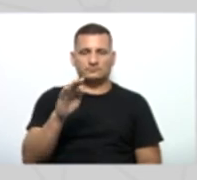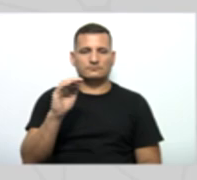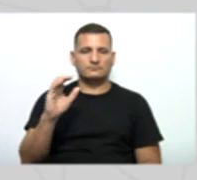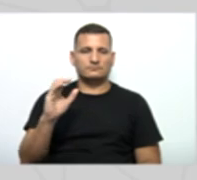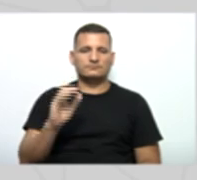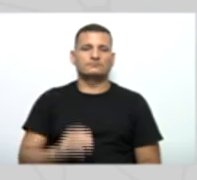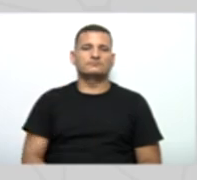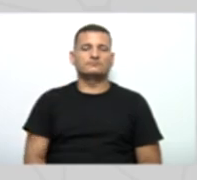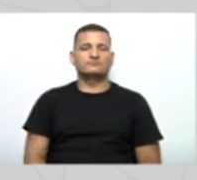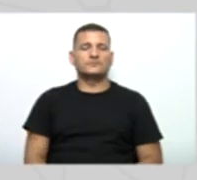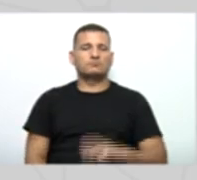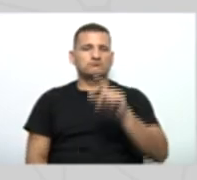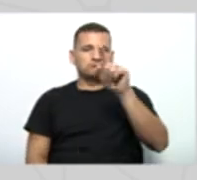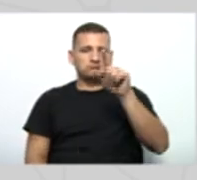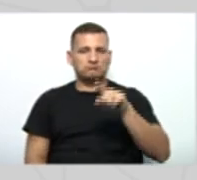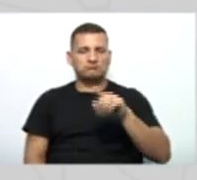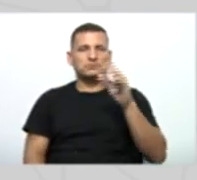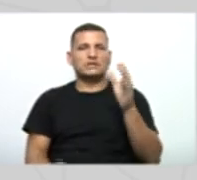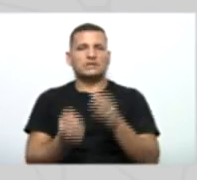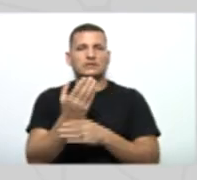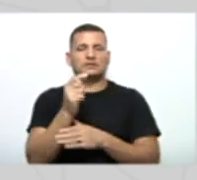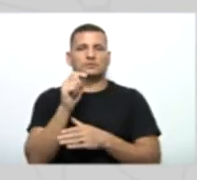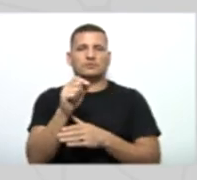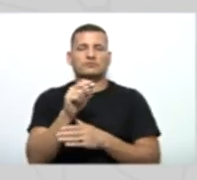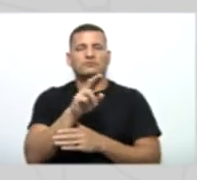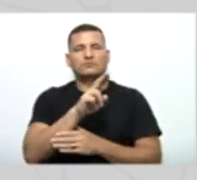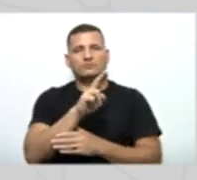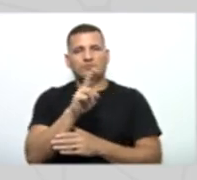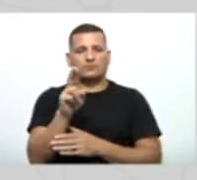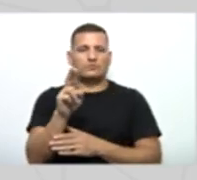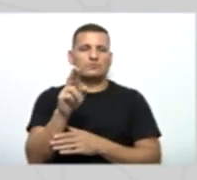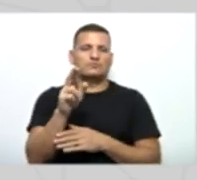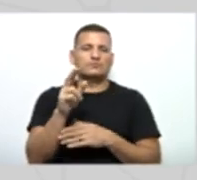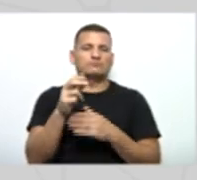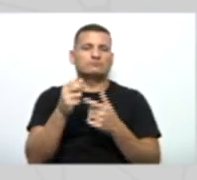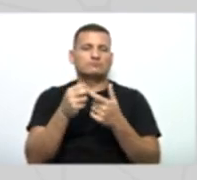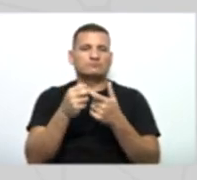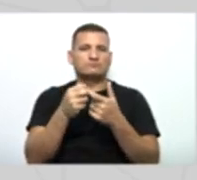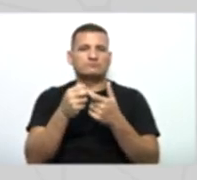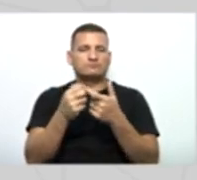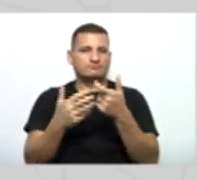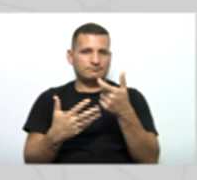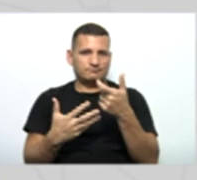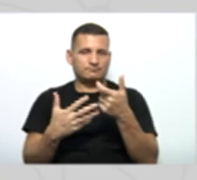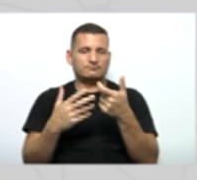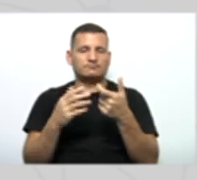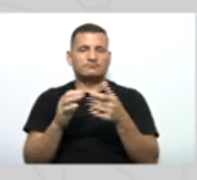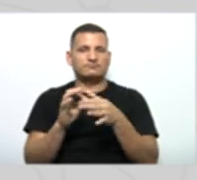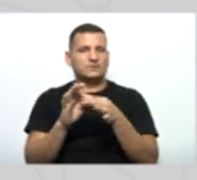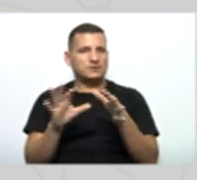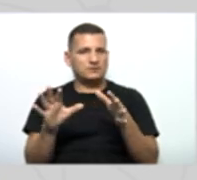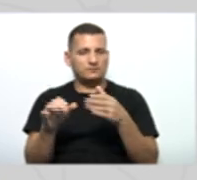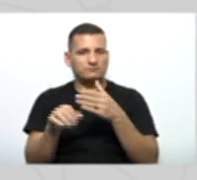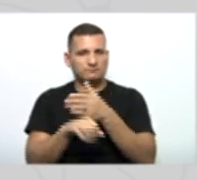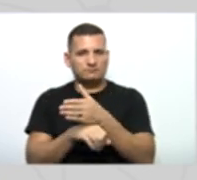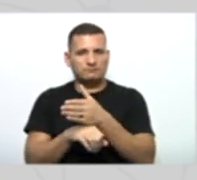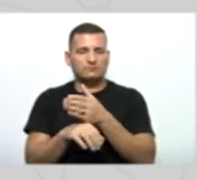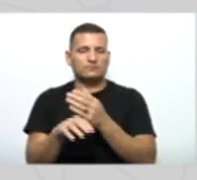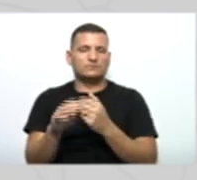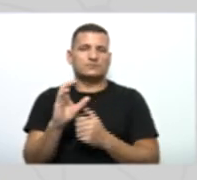Fiz isso? Fiz isso e criei o quê? Nome e e-mail são atributos do tipo público e CPF e senha do